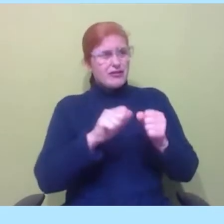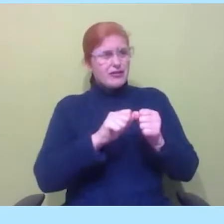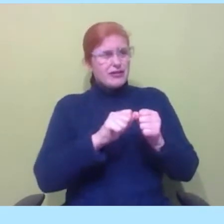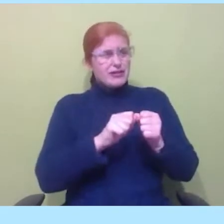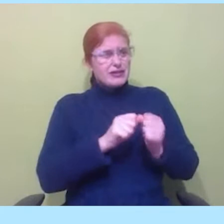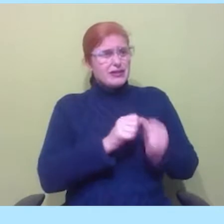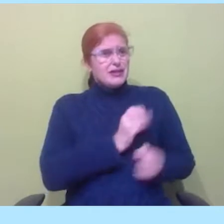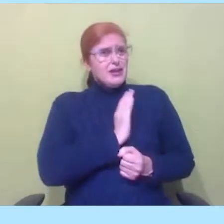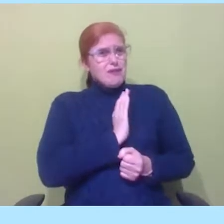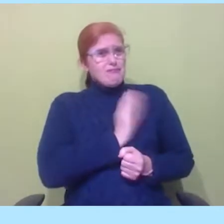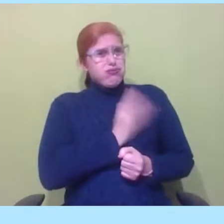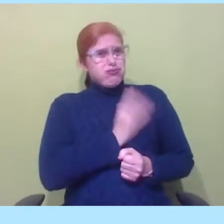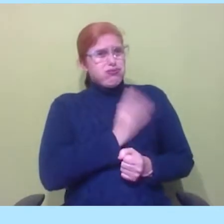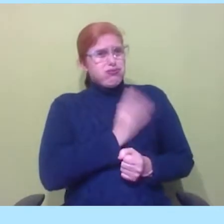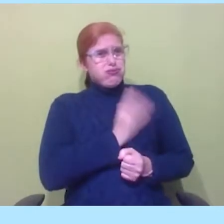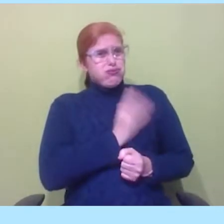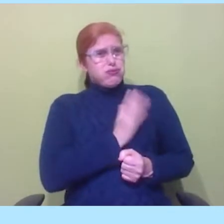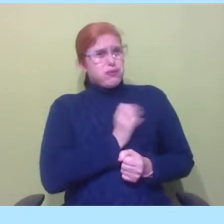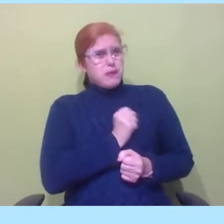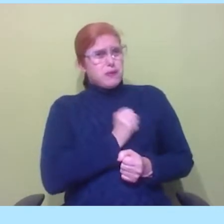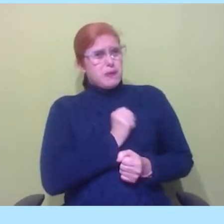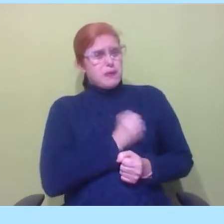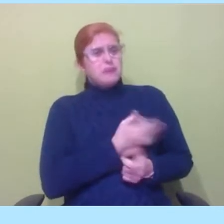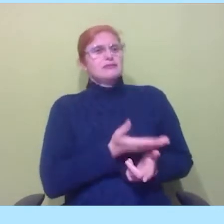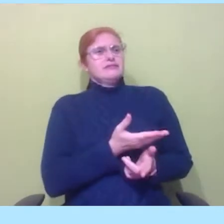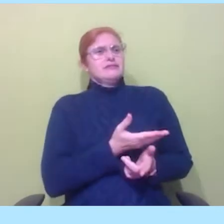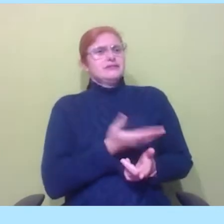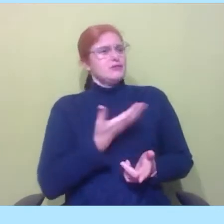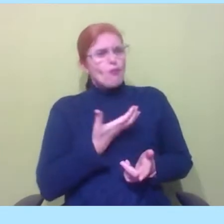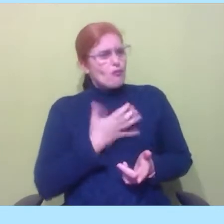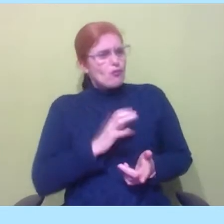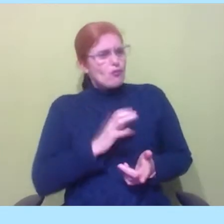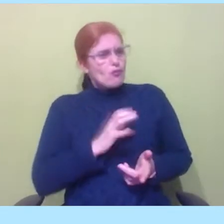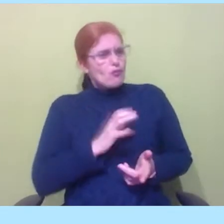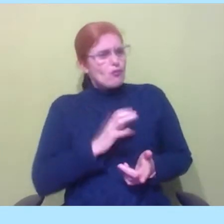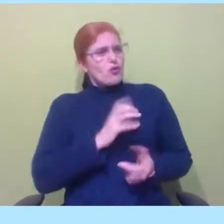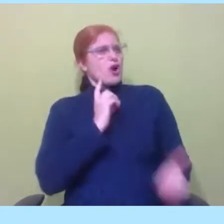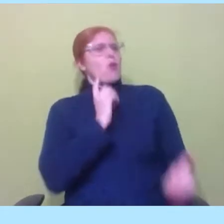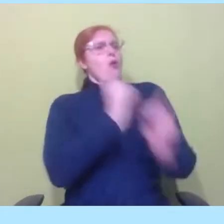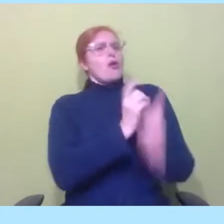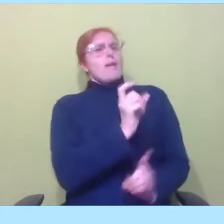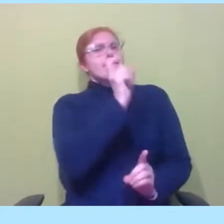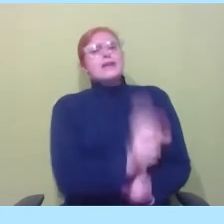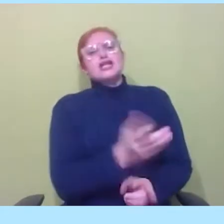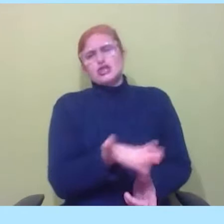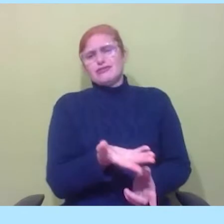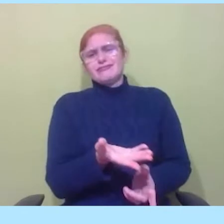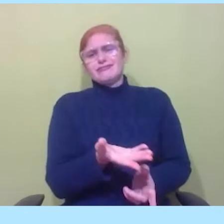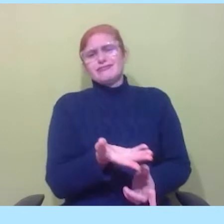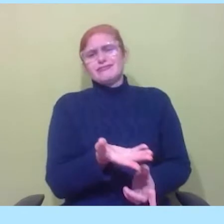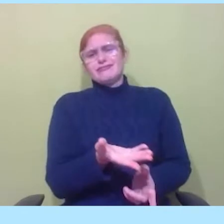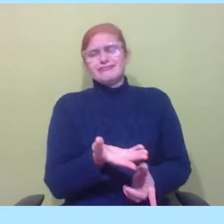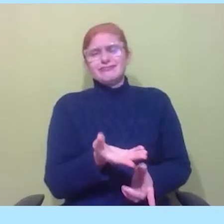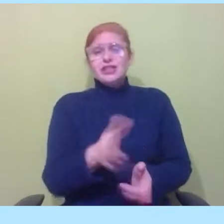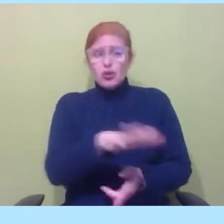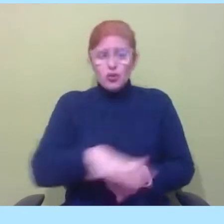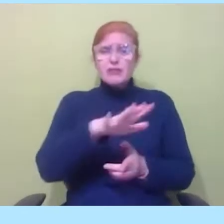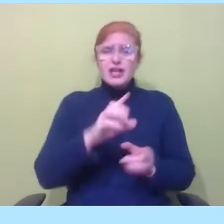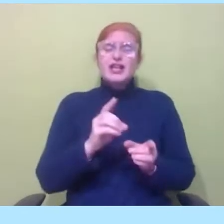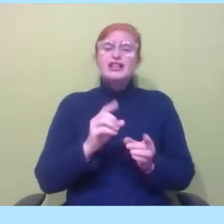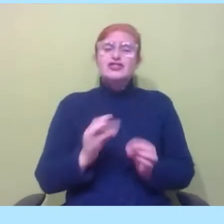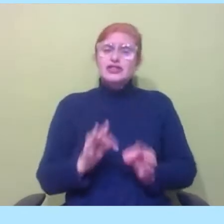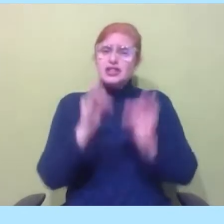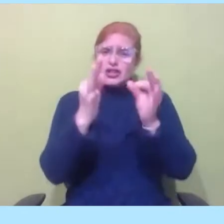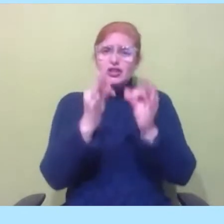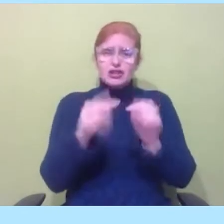fazer com que a gente não esbarre com aquela pessoa. No ambiente digital, né, a gente tem que buscar esses protocolos também. A gente